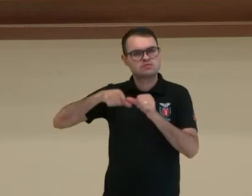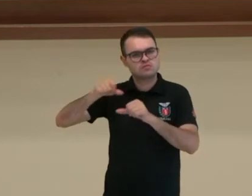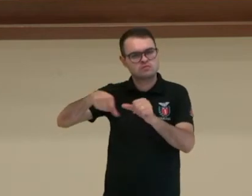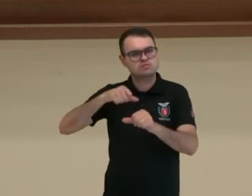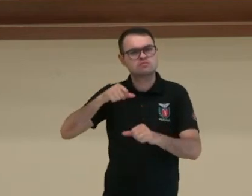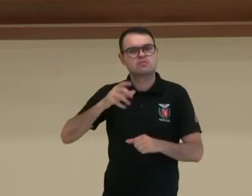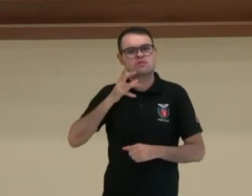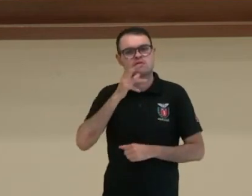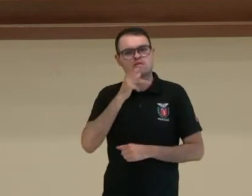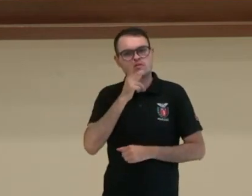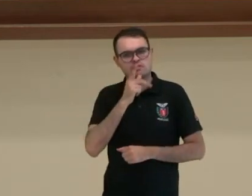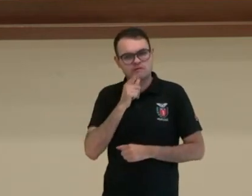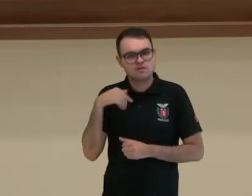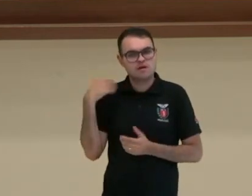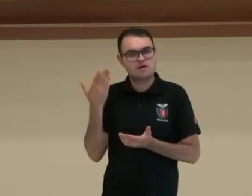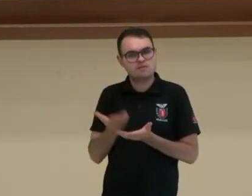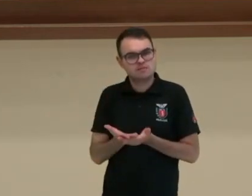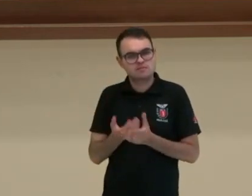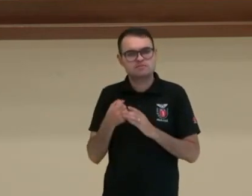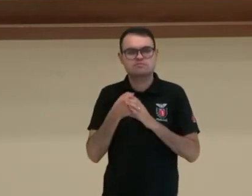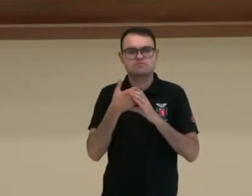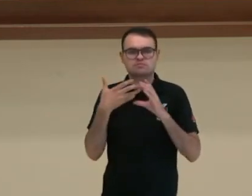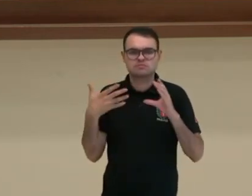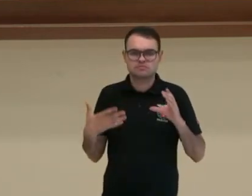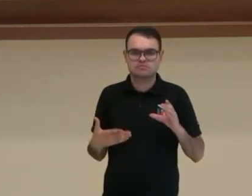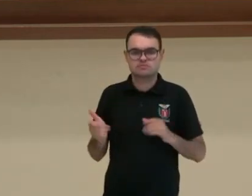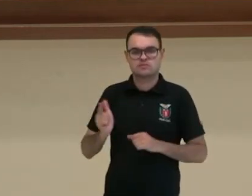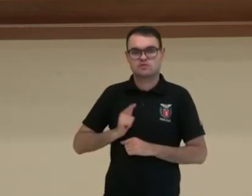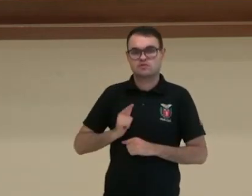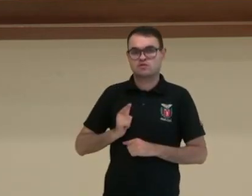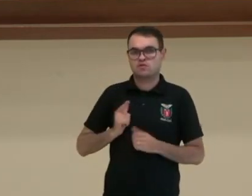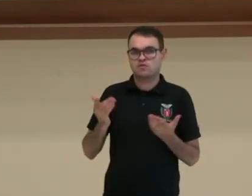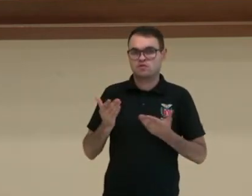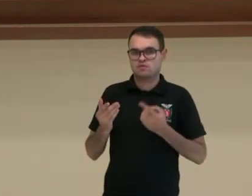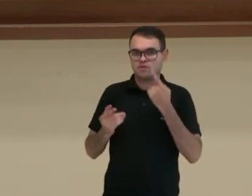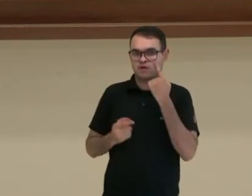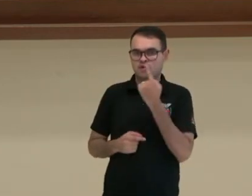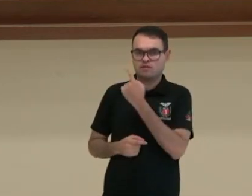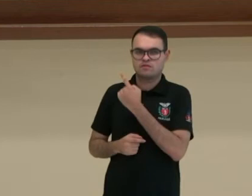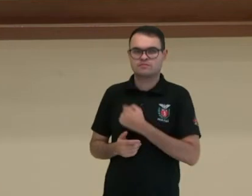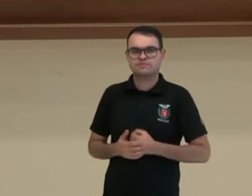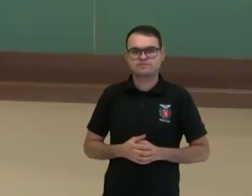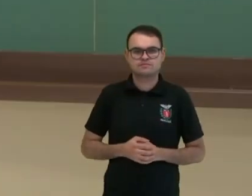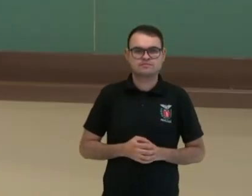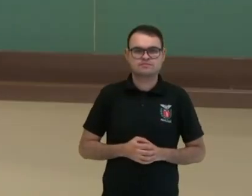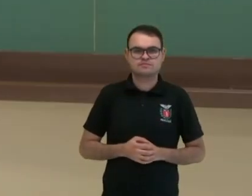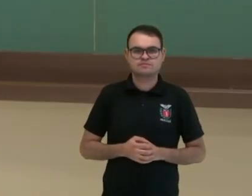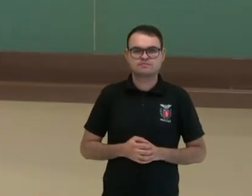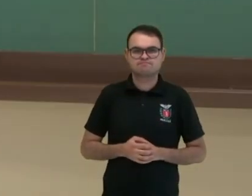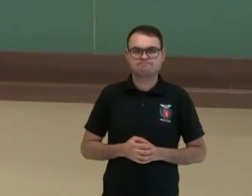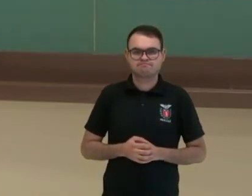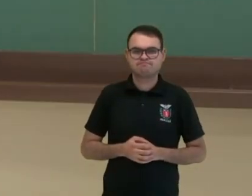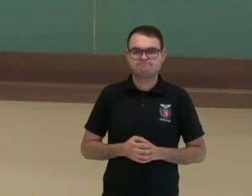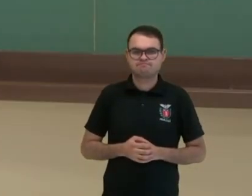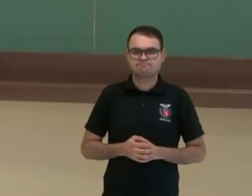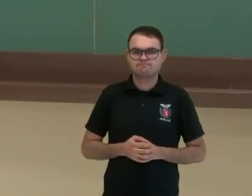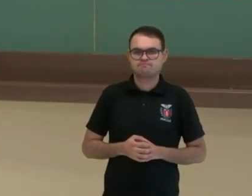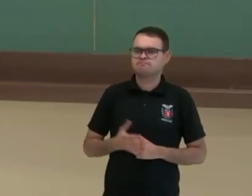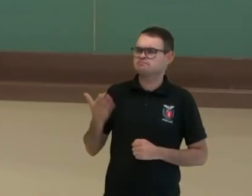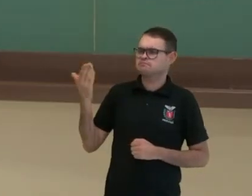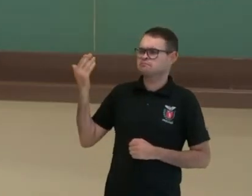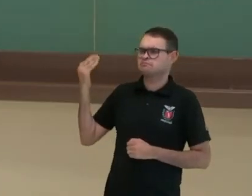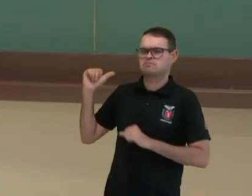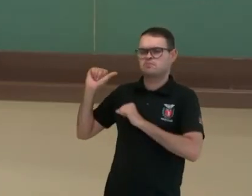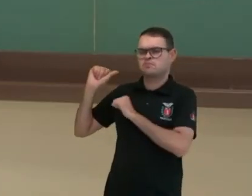lentamente até ter as características que ele tem hoje. Então dá uma olhadinha? Repare bem, outras